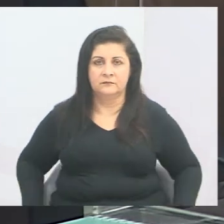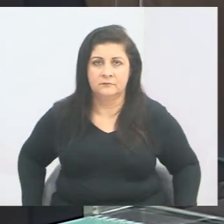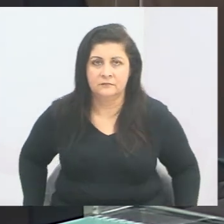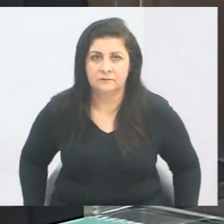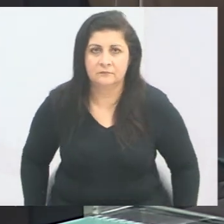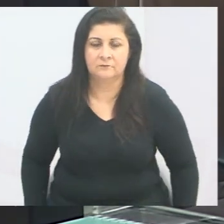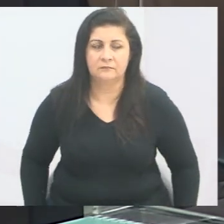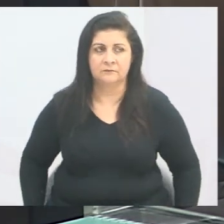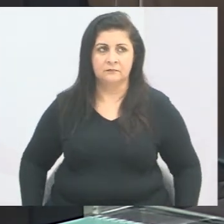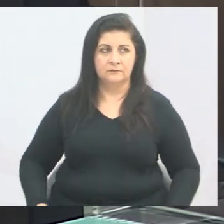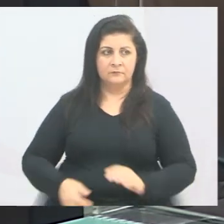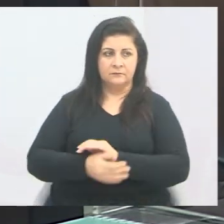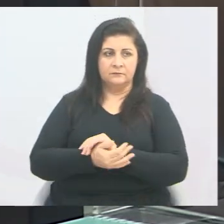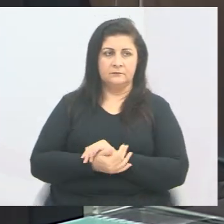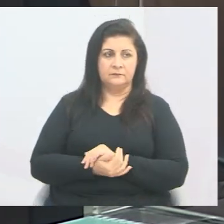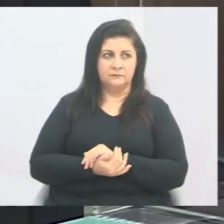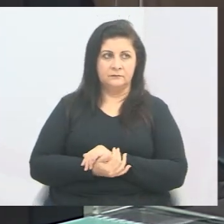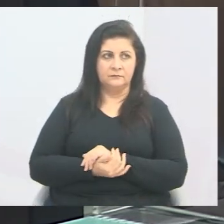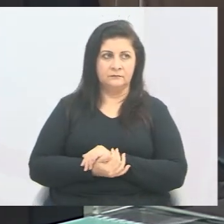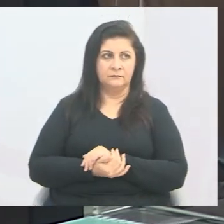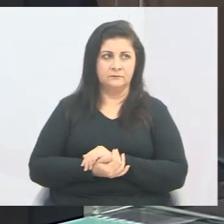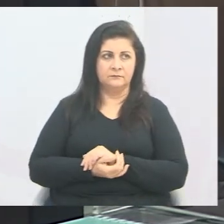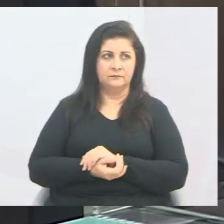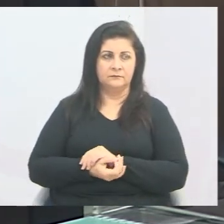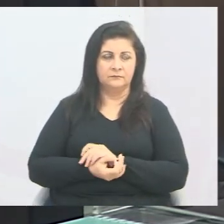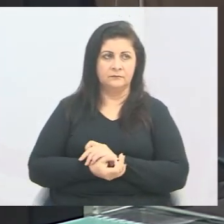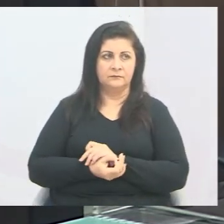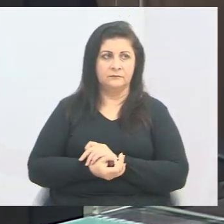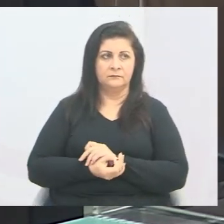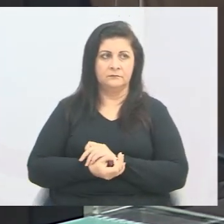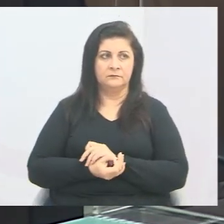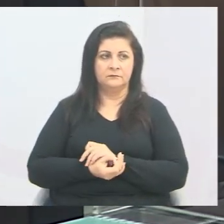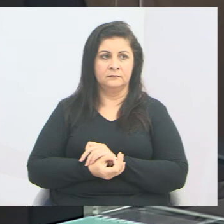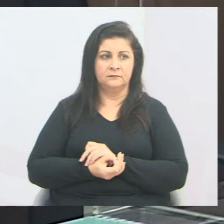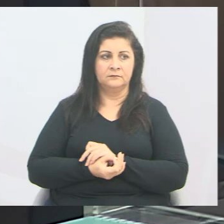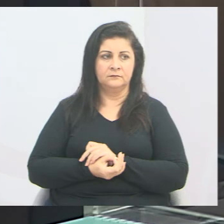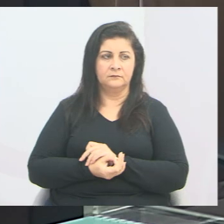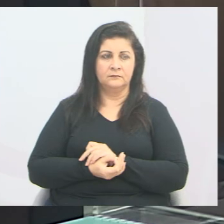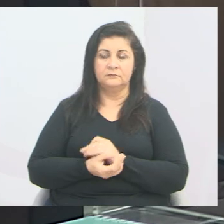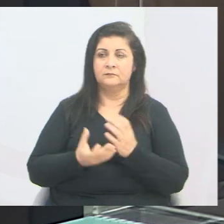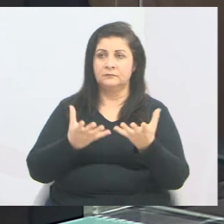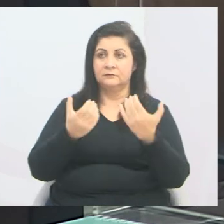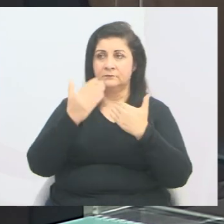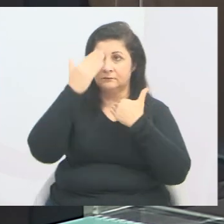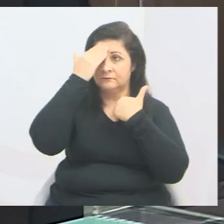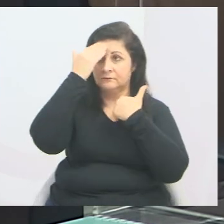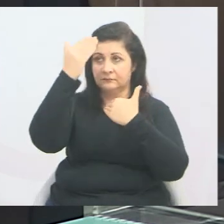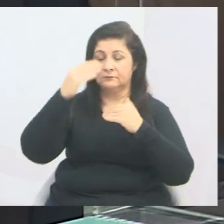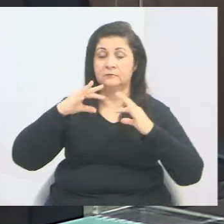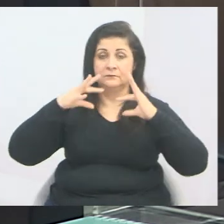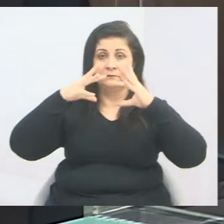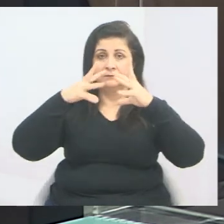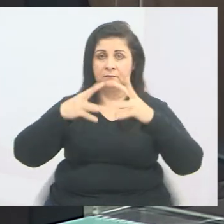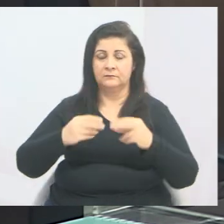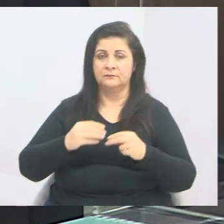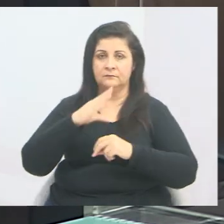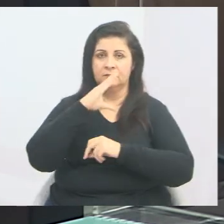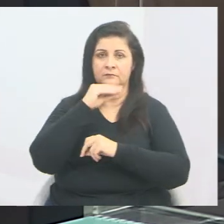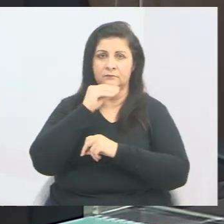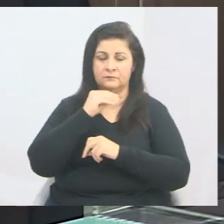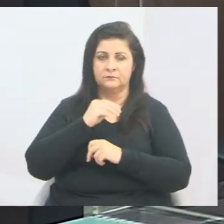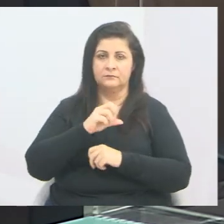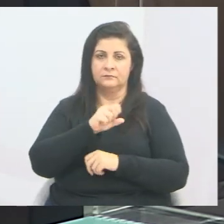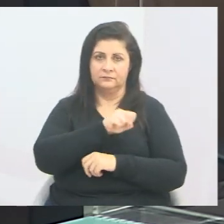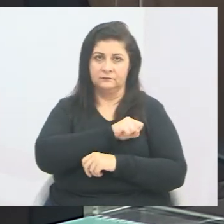concursado, outros funcionários comissionados, mas eu queria agradecer a todos os funcionários